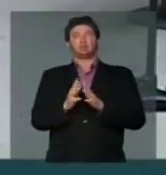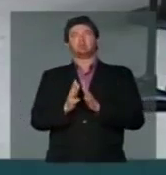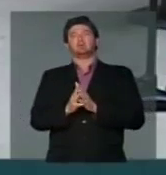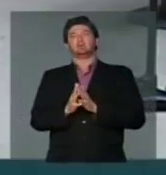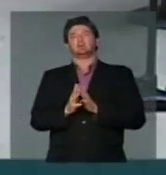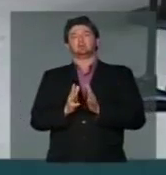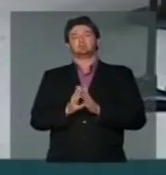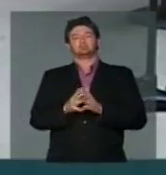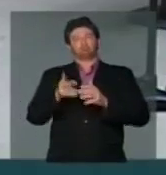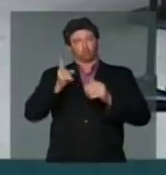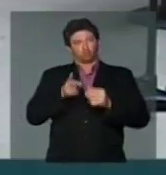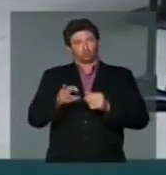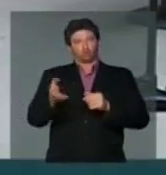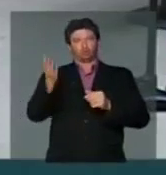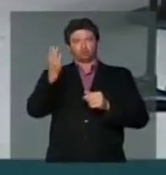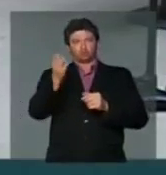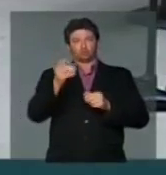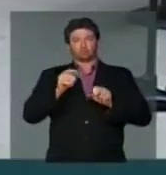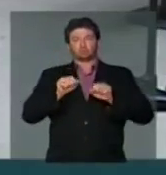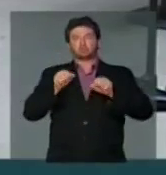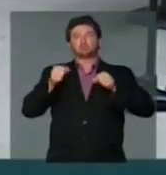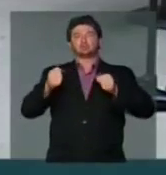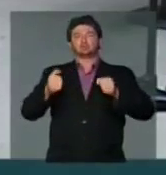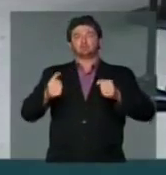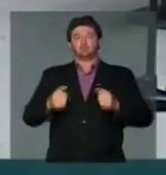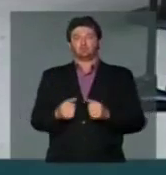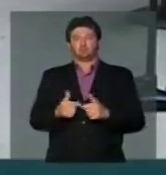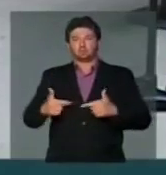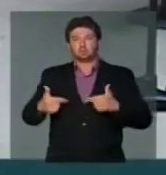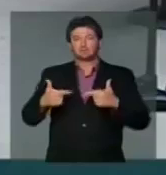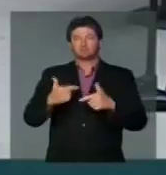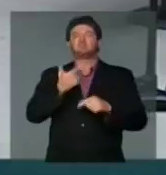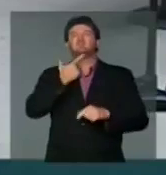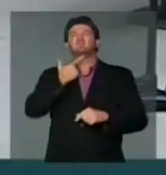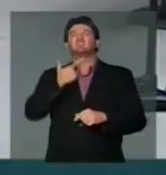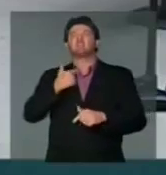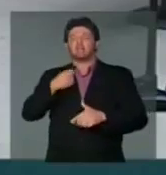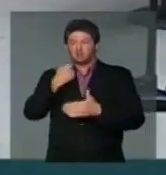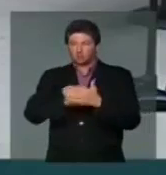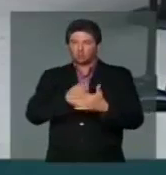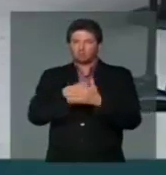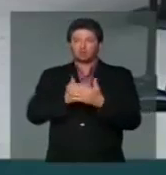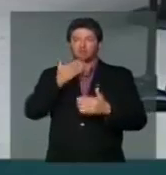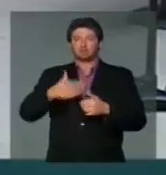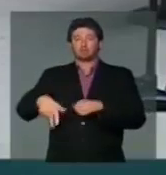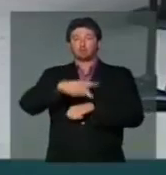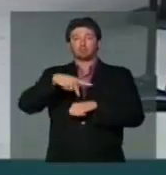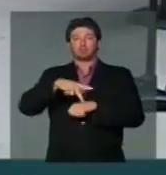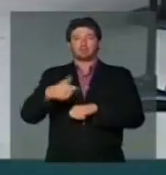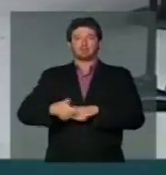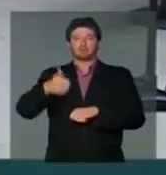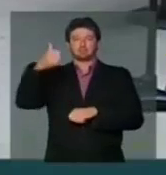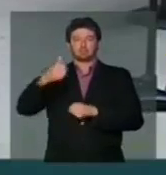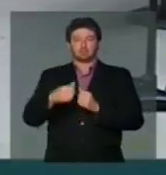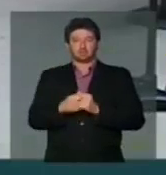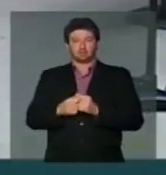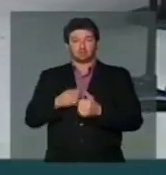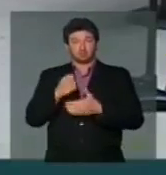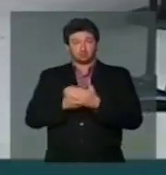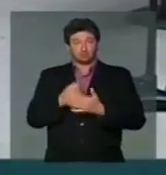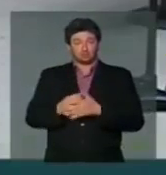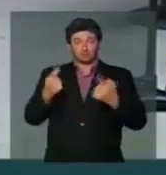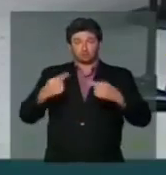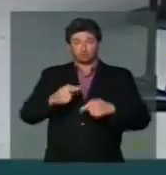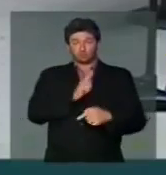que continue com essa determinação, com esse vigor, lutando para um Brasil melhor, lutando contra